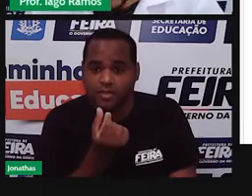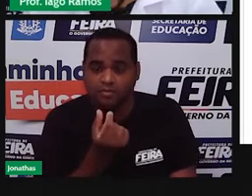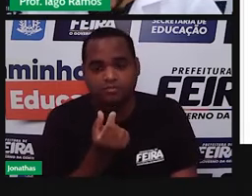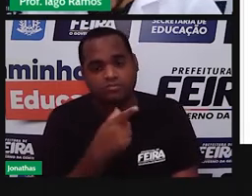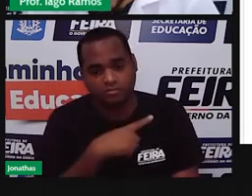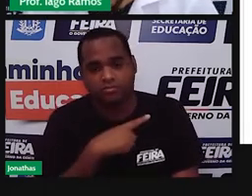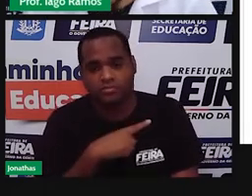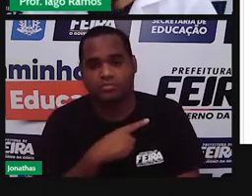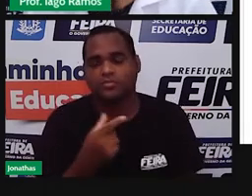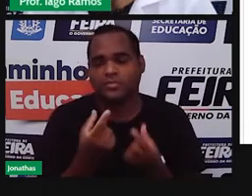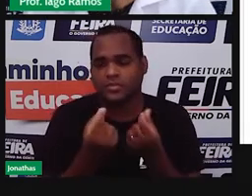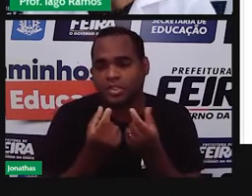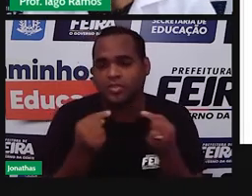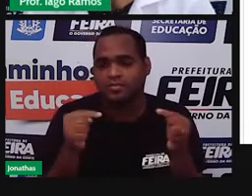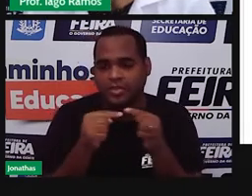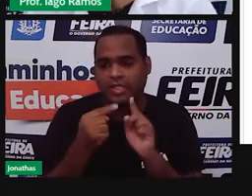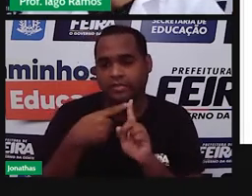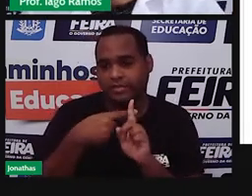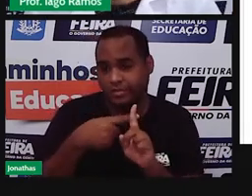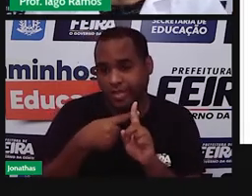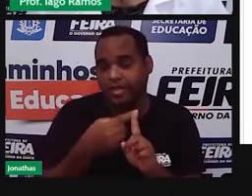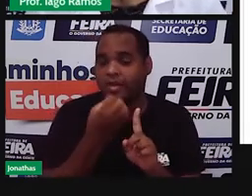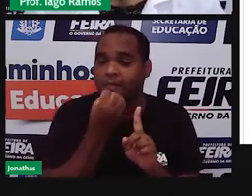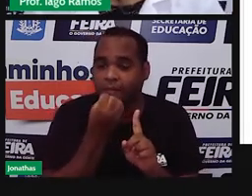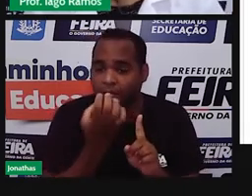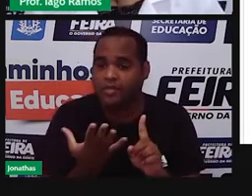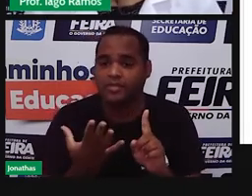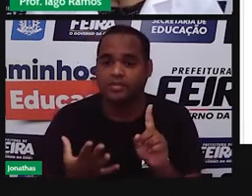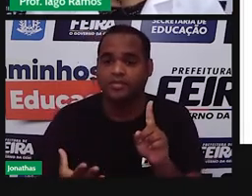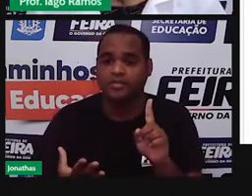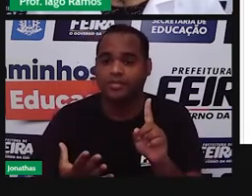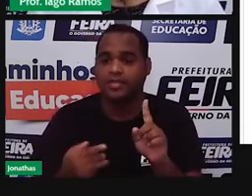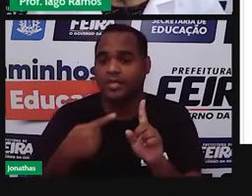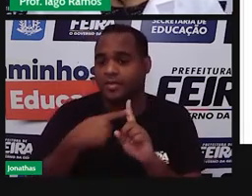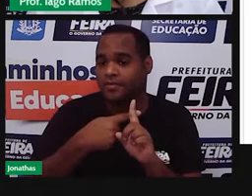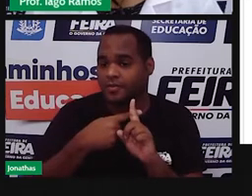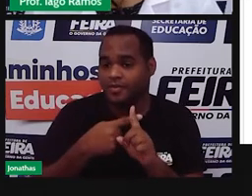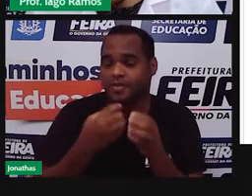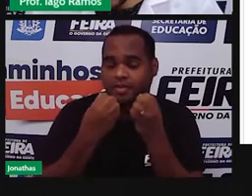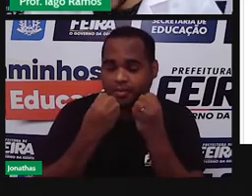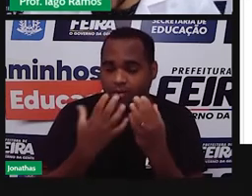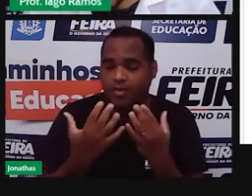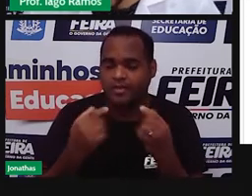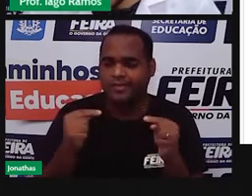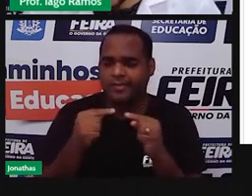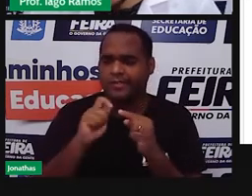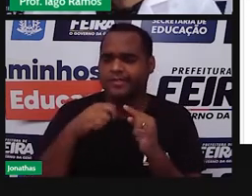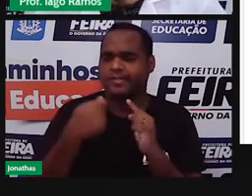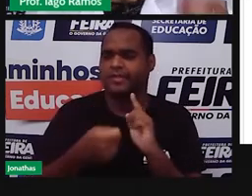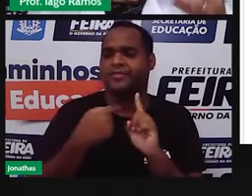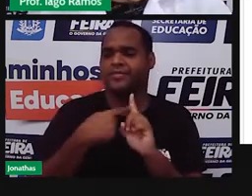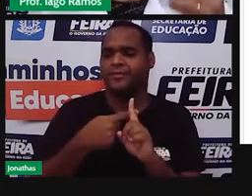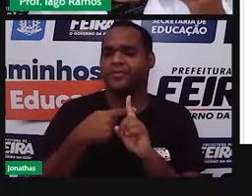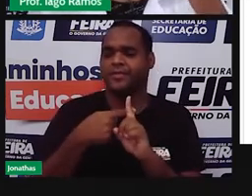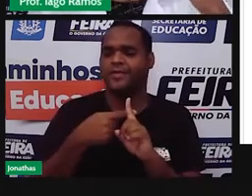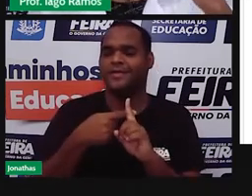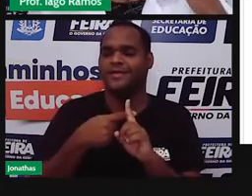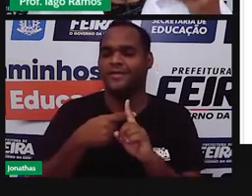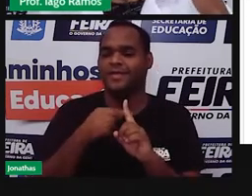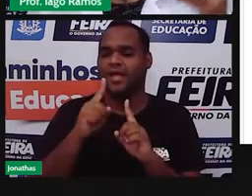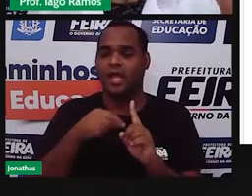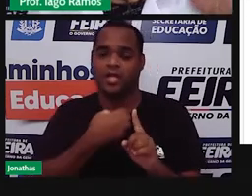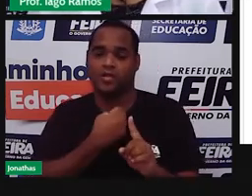Se tem. É uma coisa boa. Uma coisa boa é uma coisa positiva.